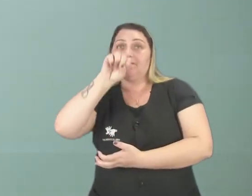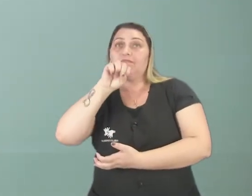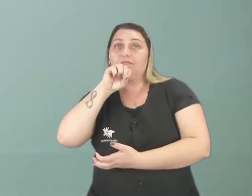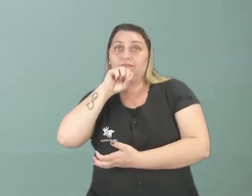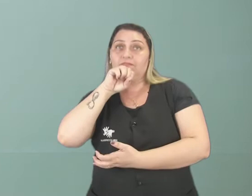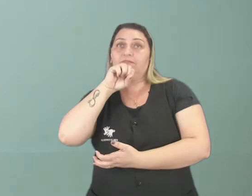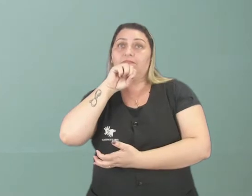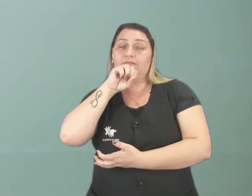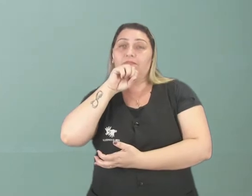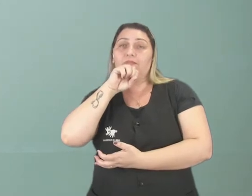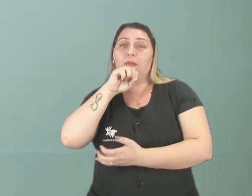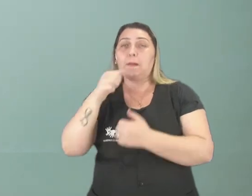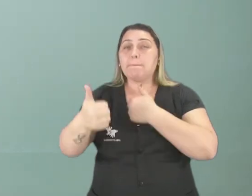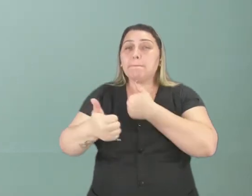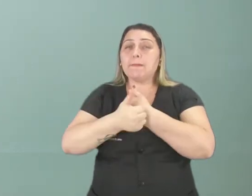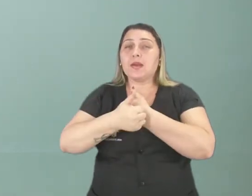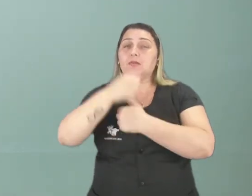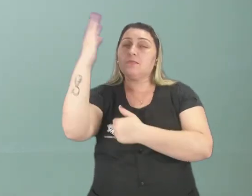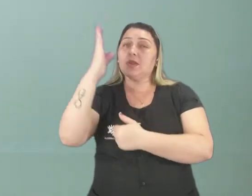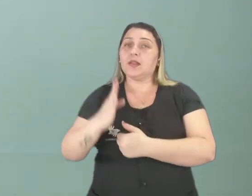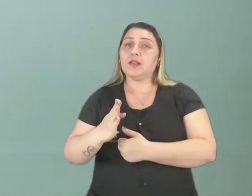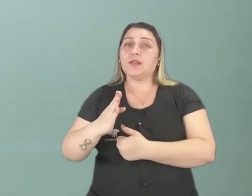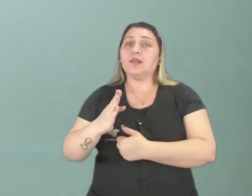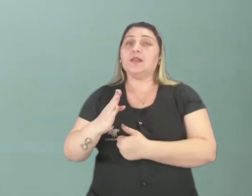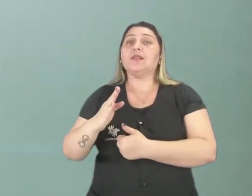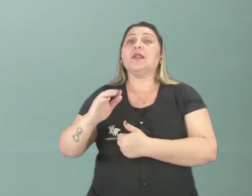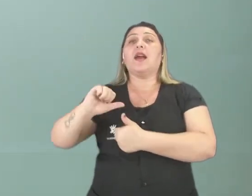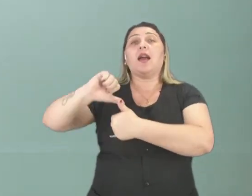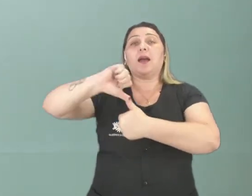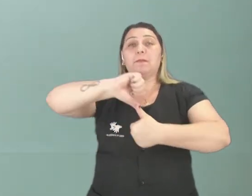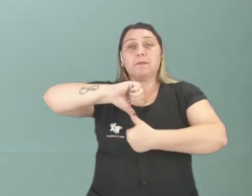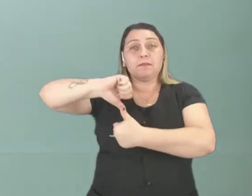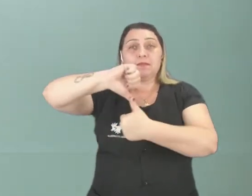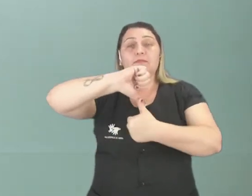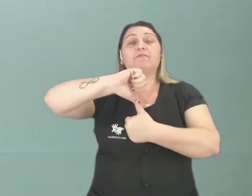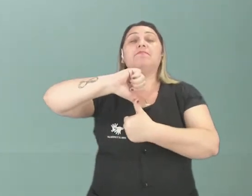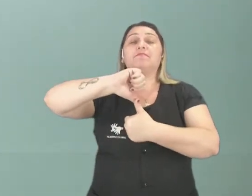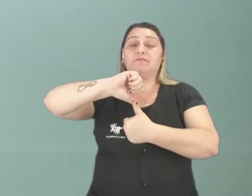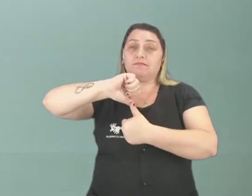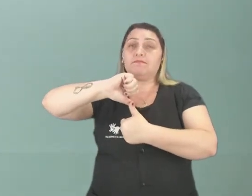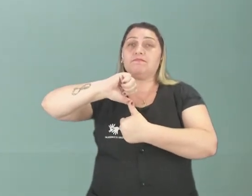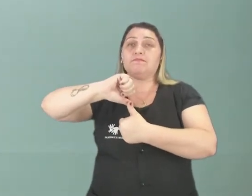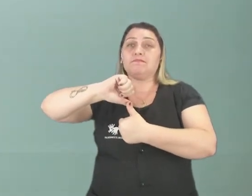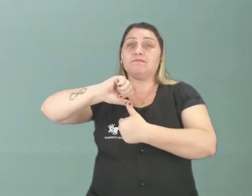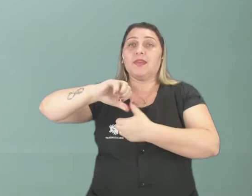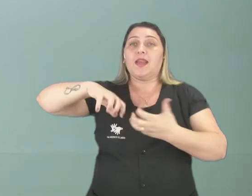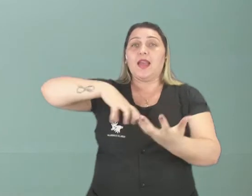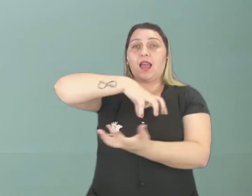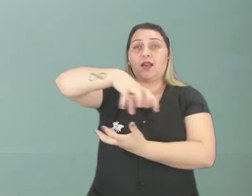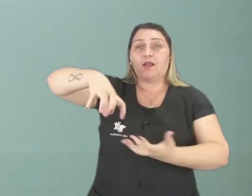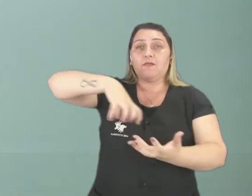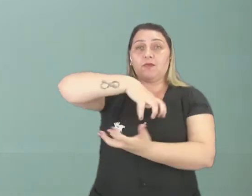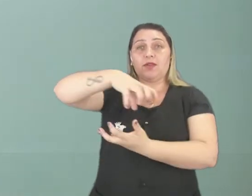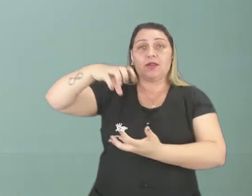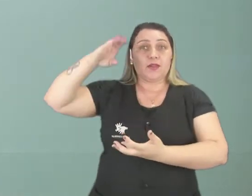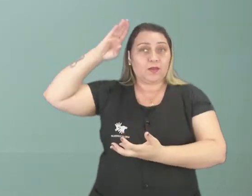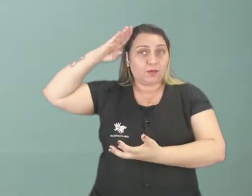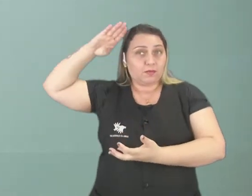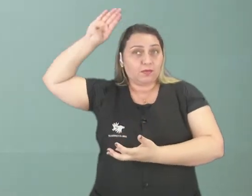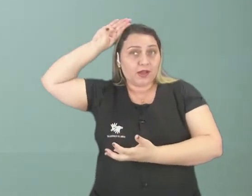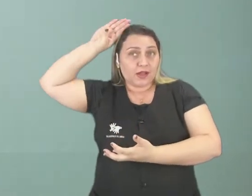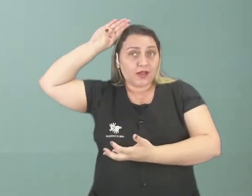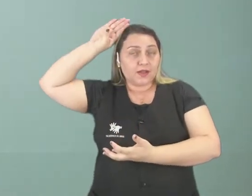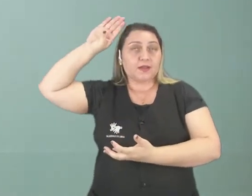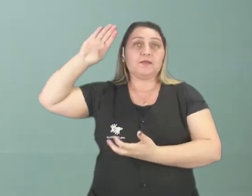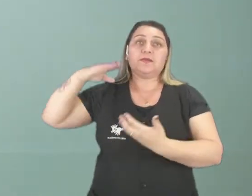perto aqui da gente do Brasil, que é na América, né? A Revolução Cubana, ok, pessoal?